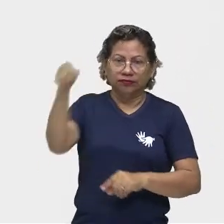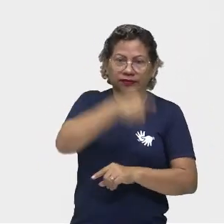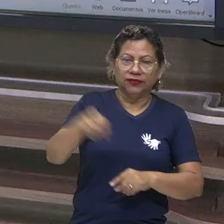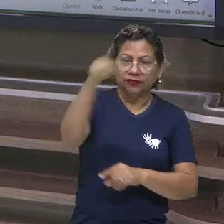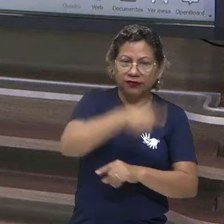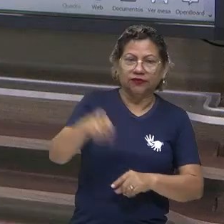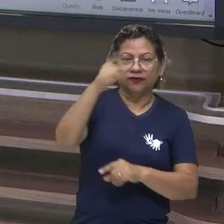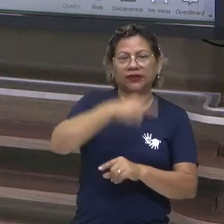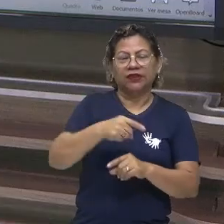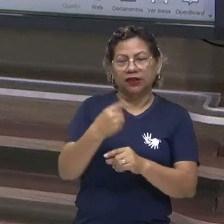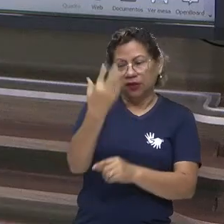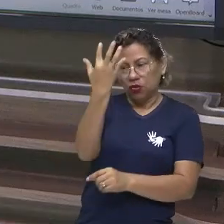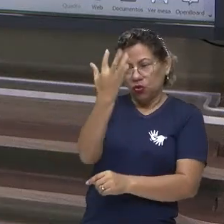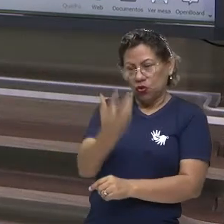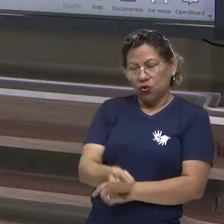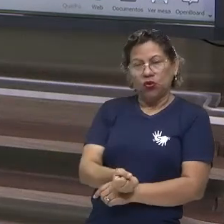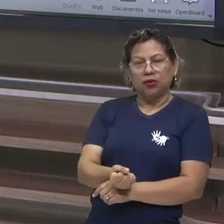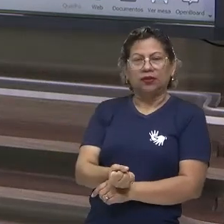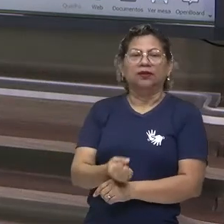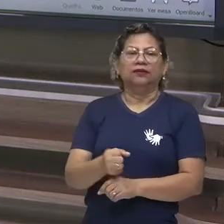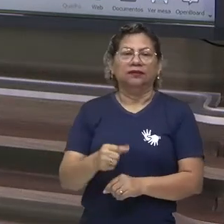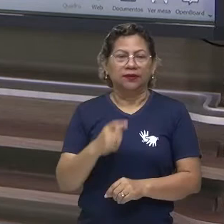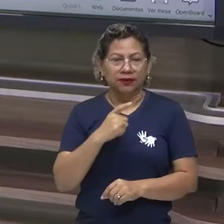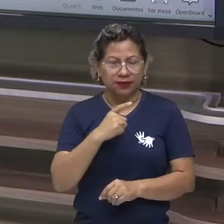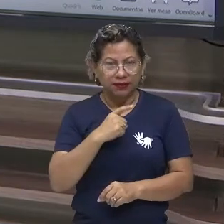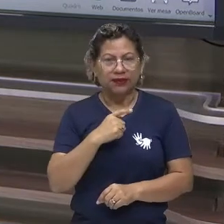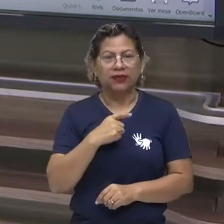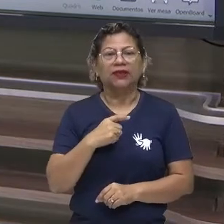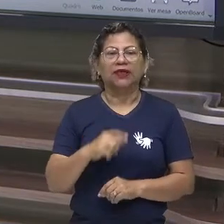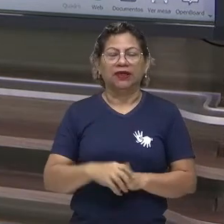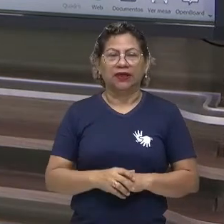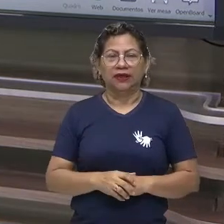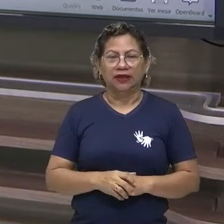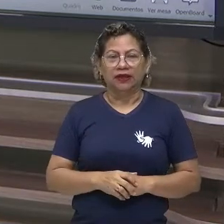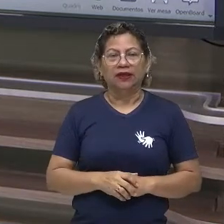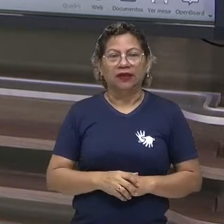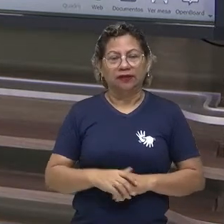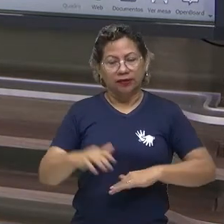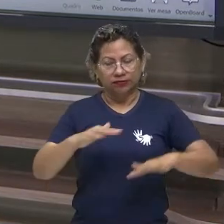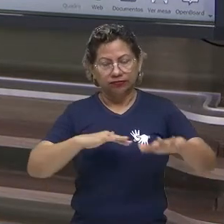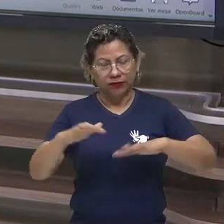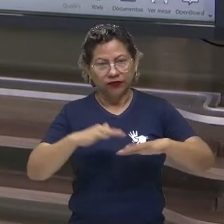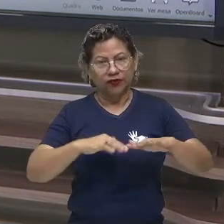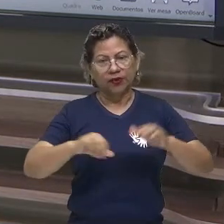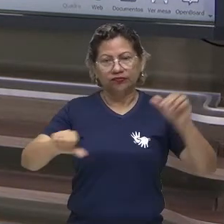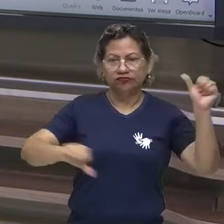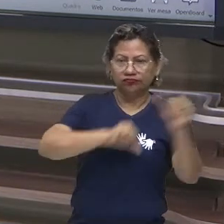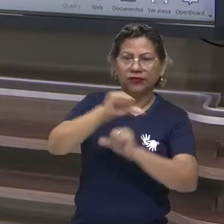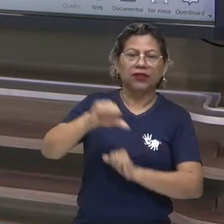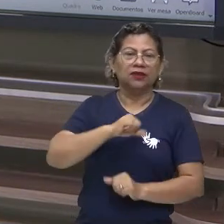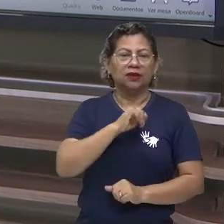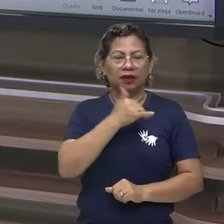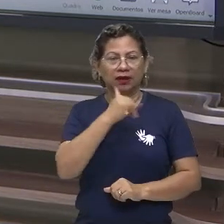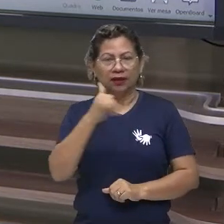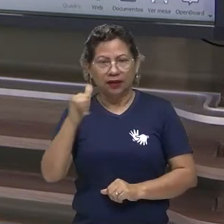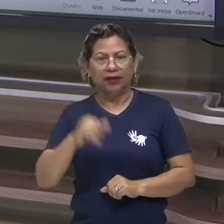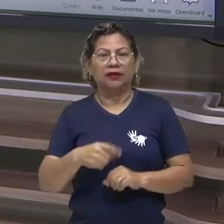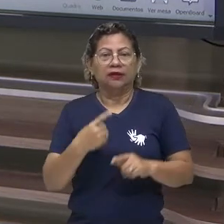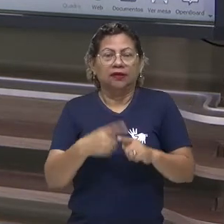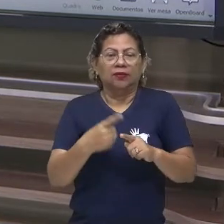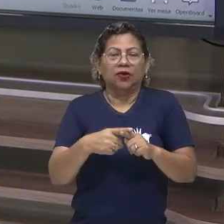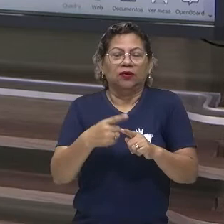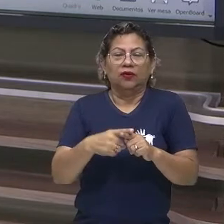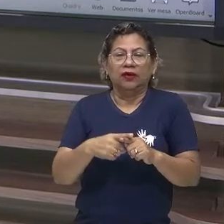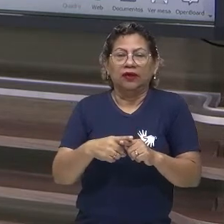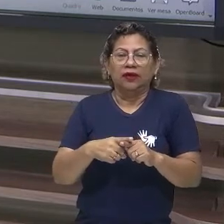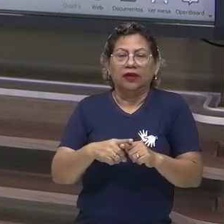ele faz essa transformação da energia mecânica de movimento em energia elétrica. Tá? Então ela vai gerar pouco impacto